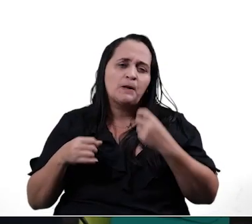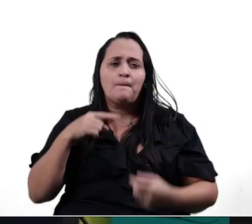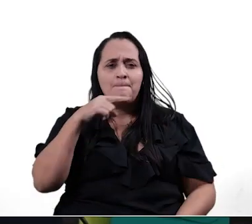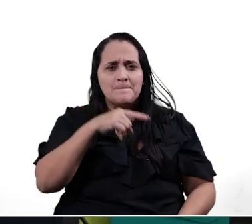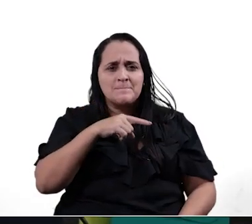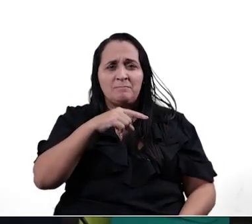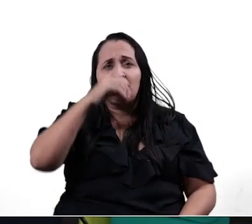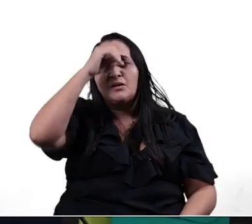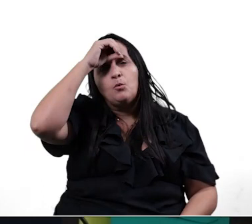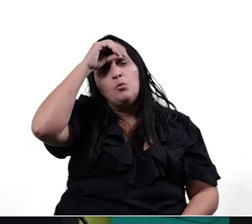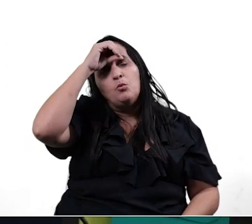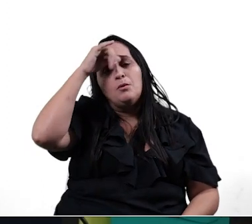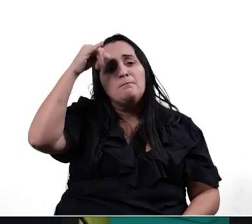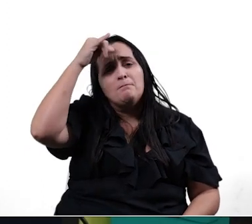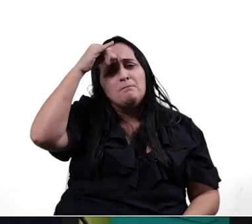muito ingênua?